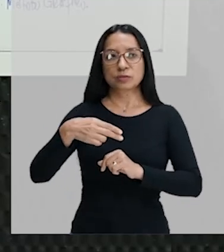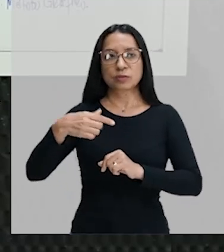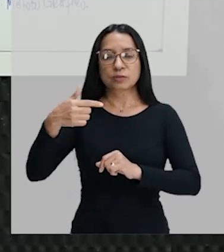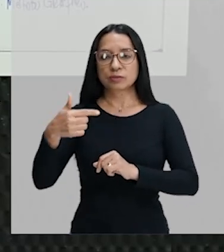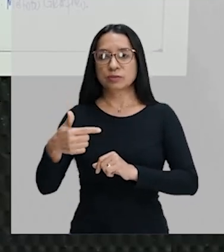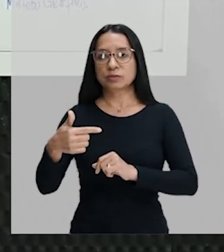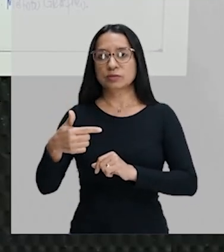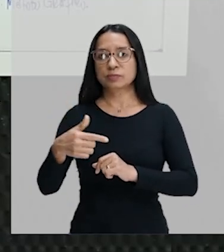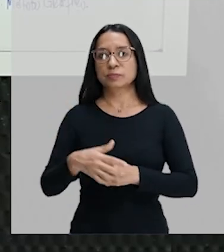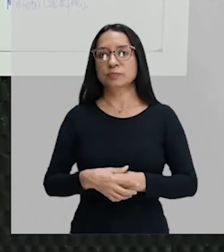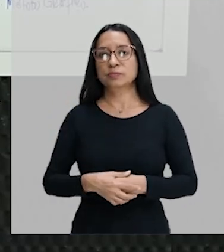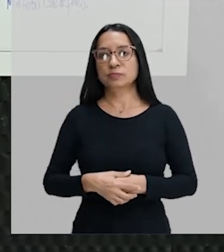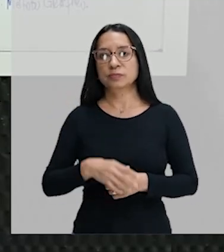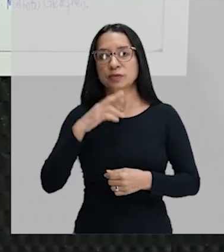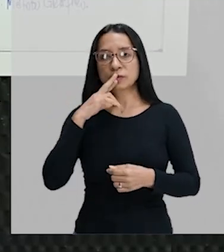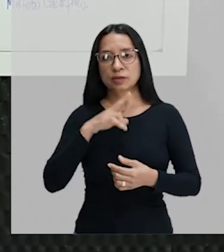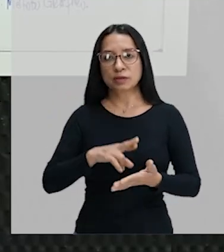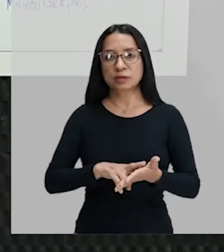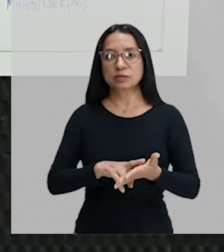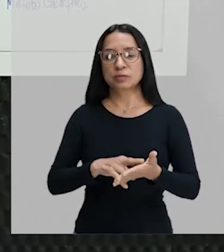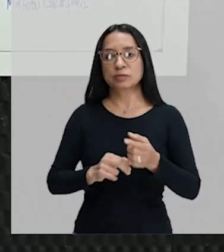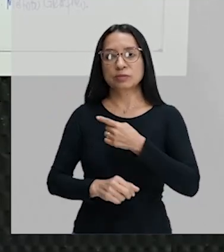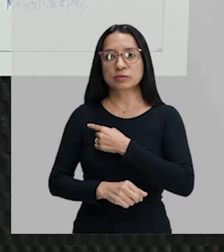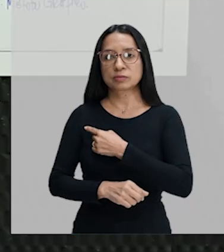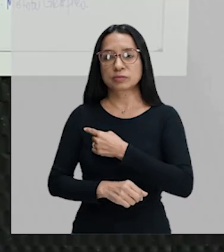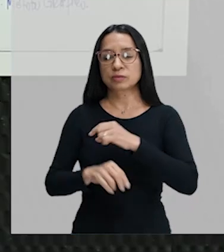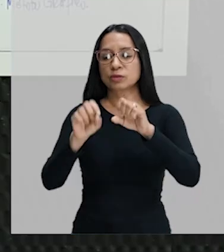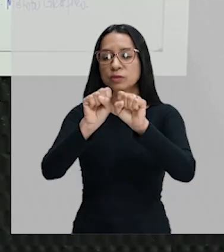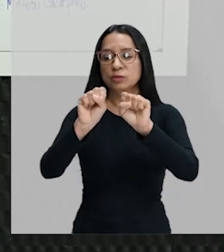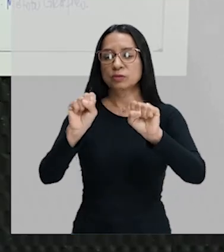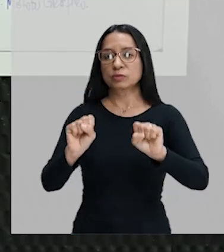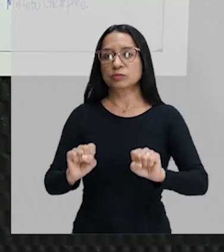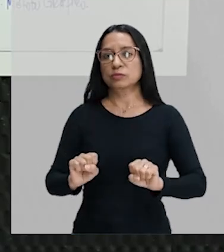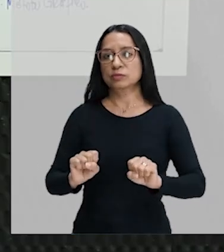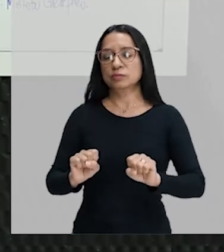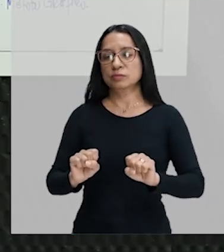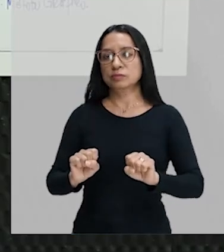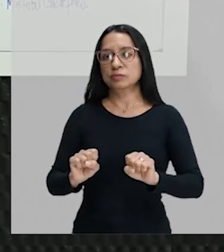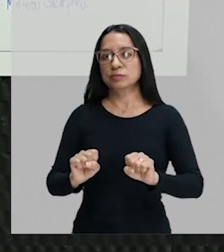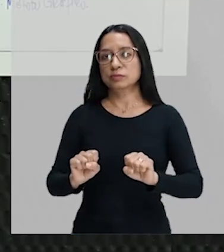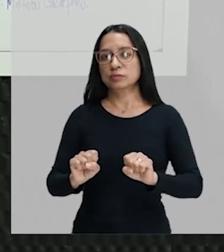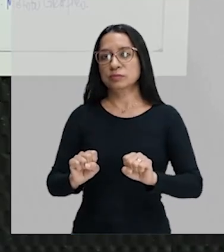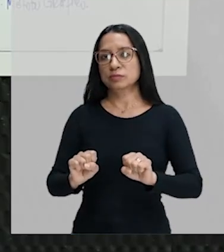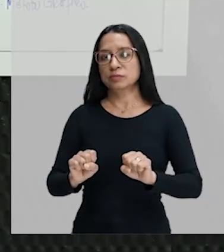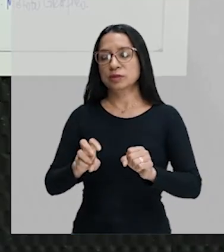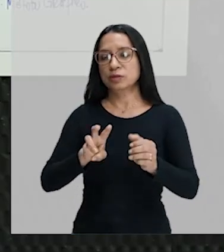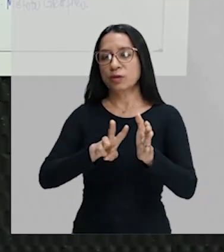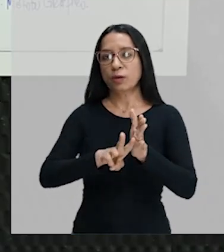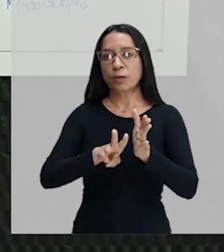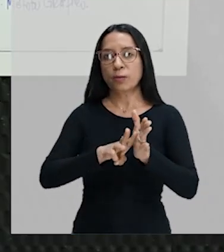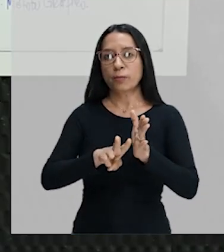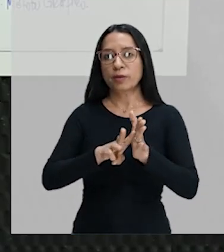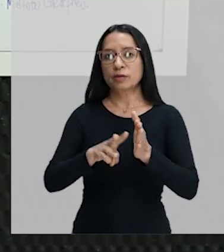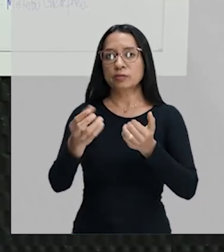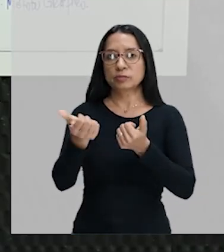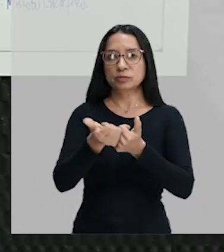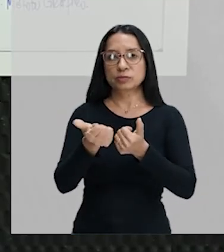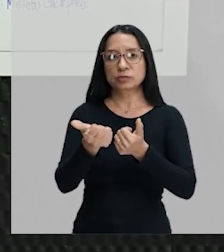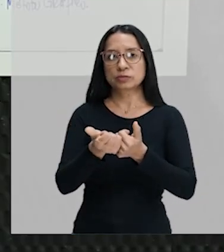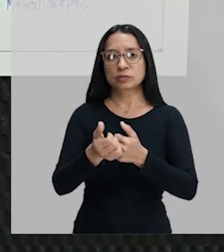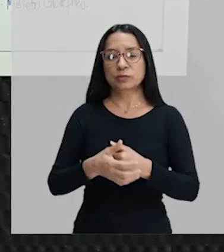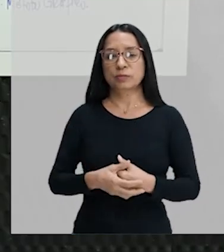Certo? Então, essa é a resolução do sistema pelo método da